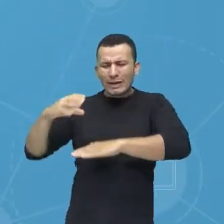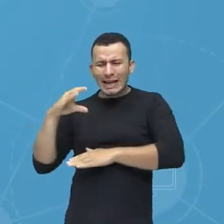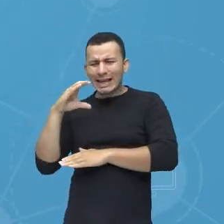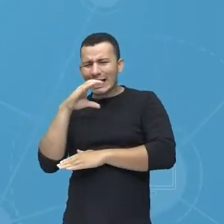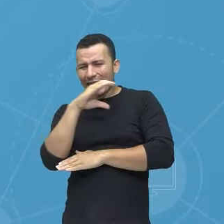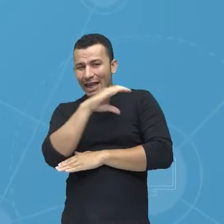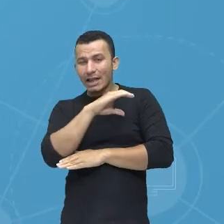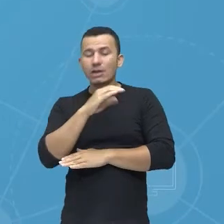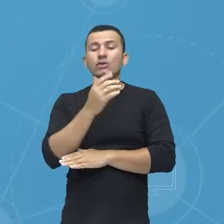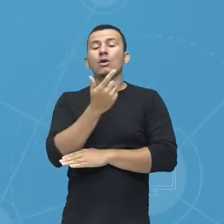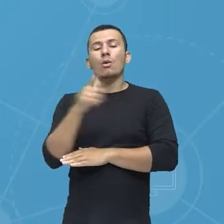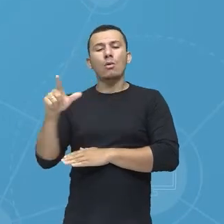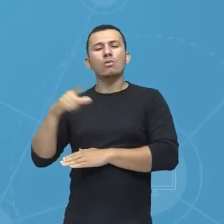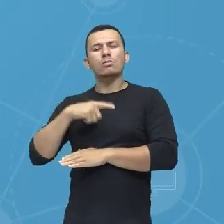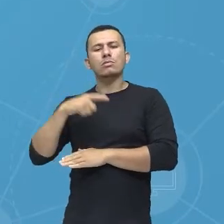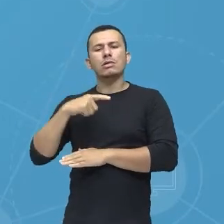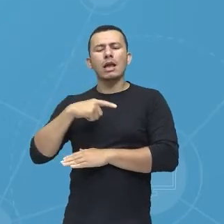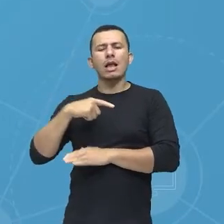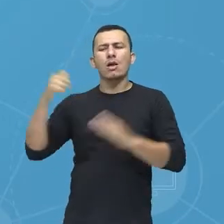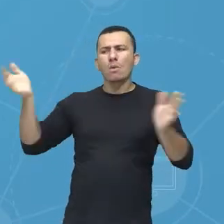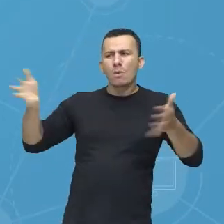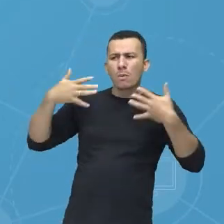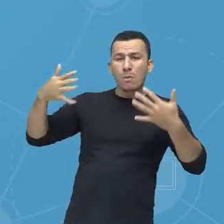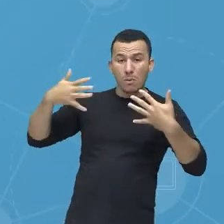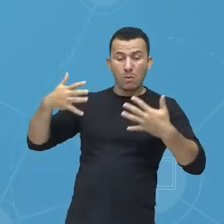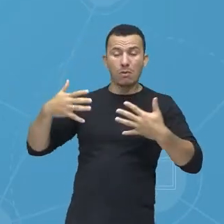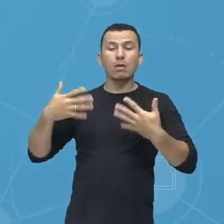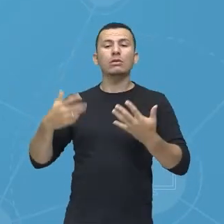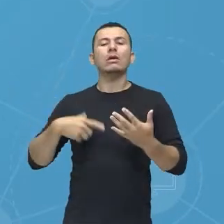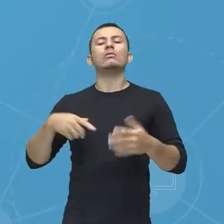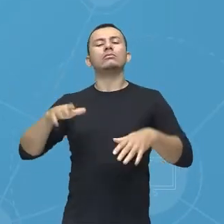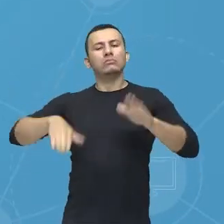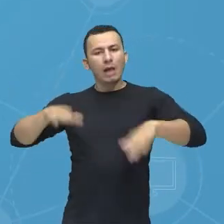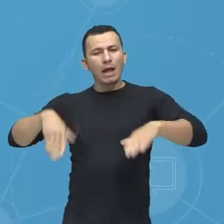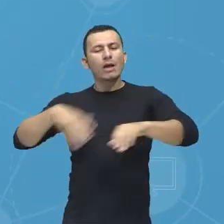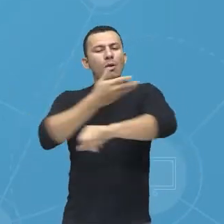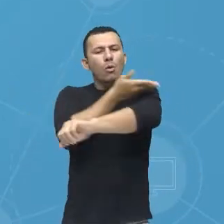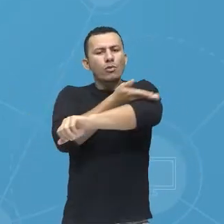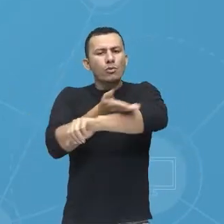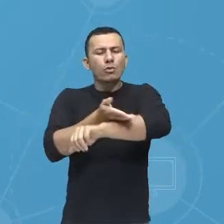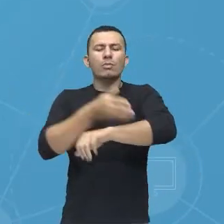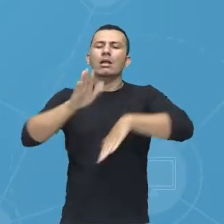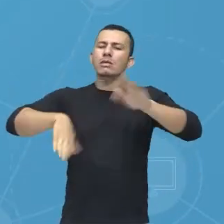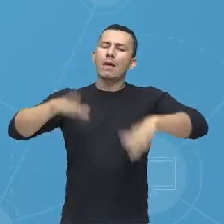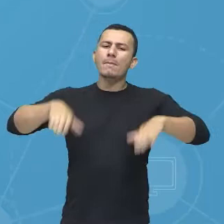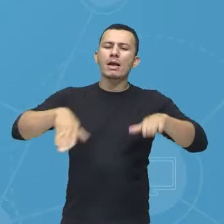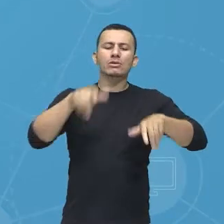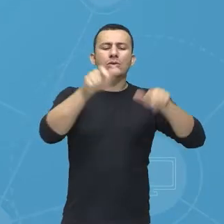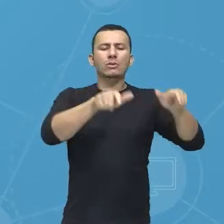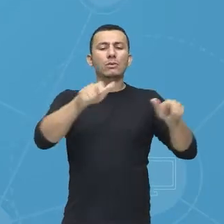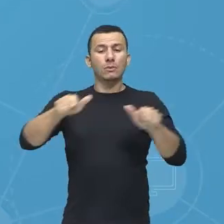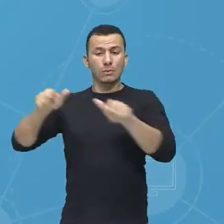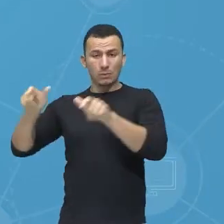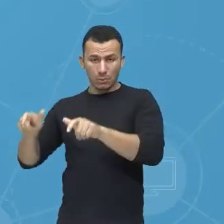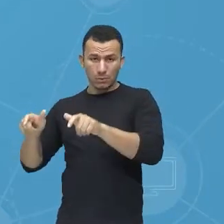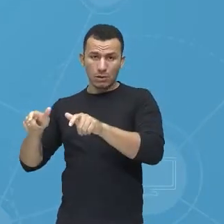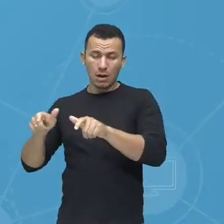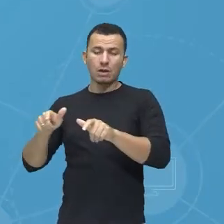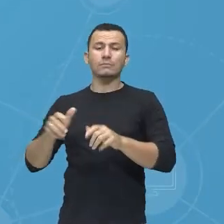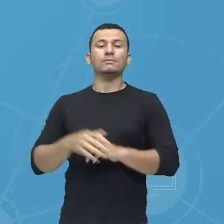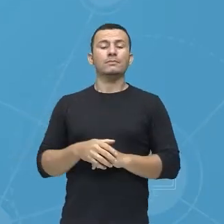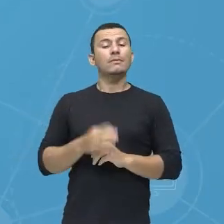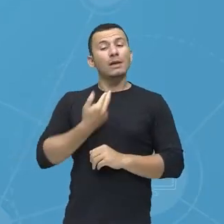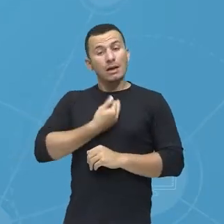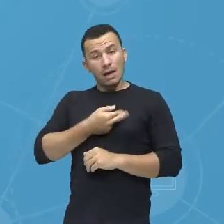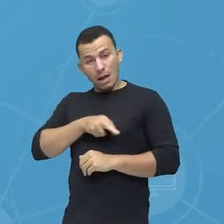clima tropical. Esses costumes, eles vão se adequando àquele lugar e a